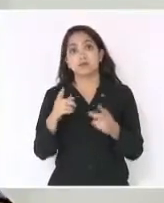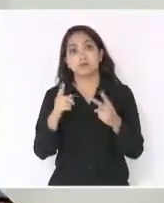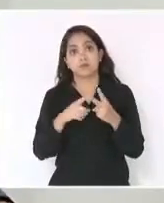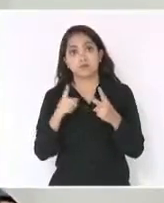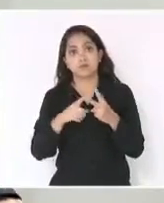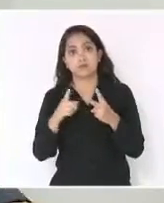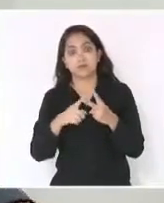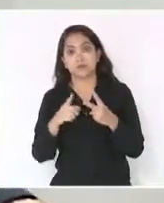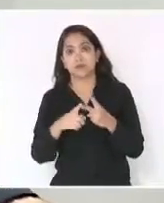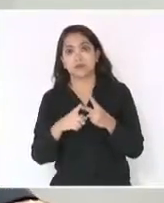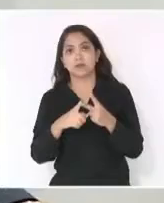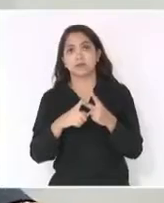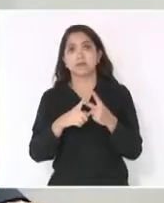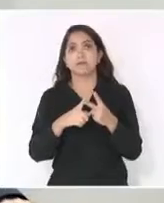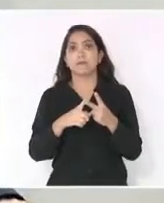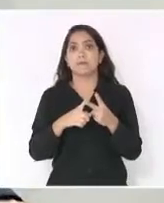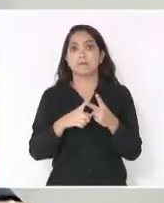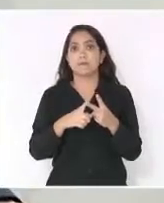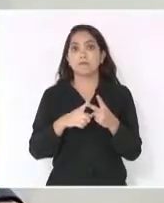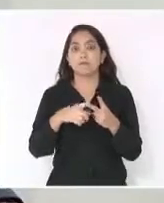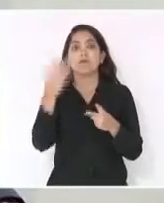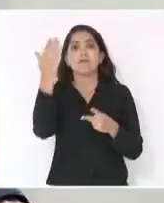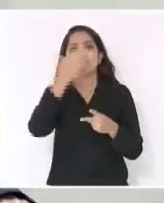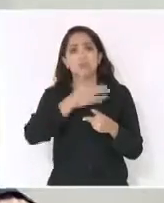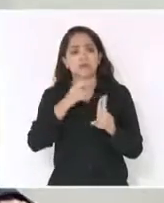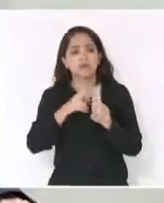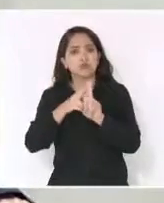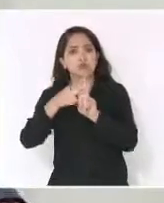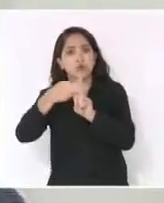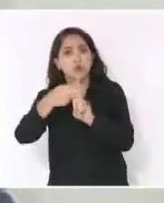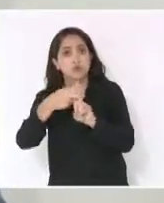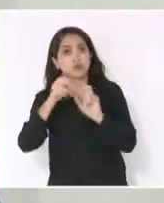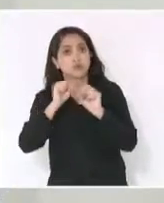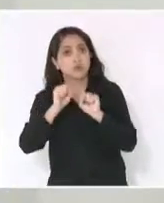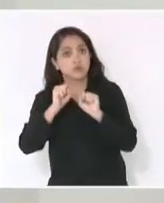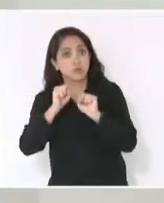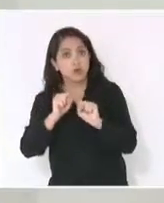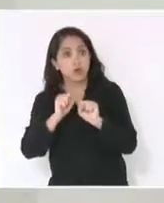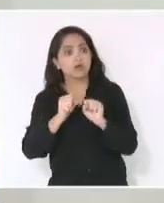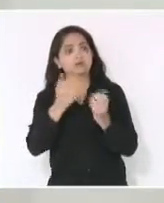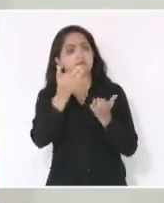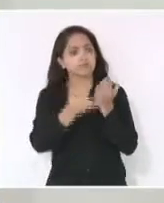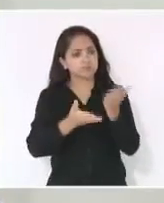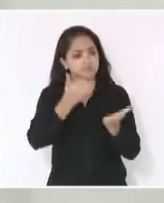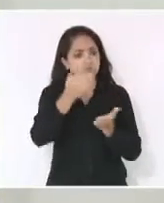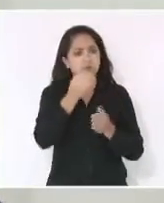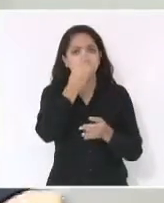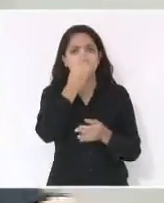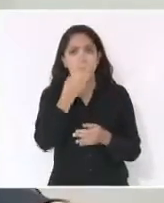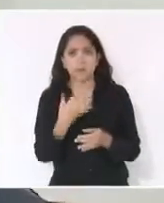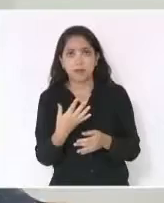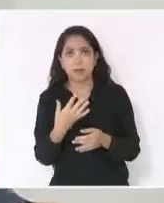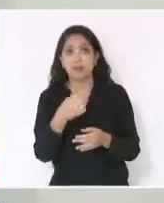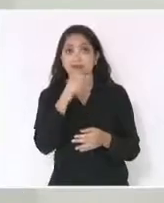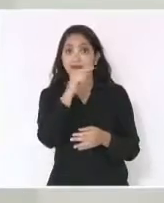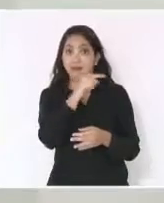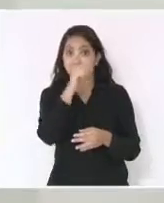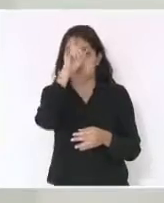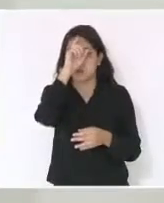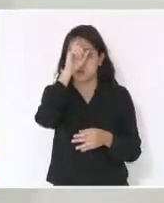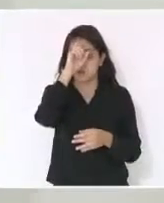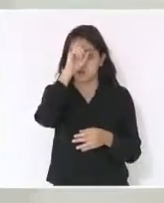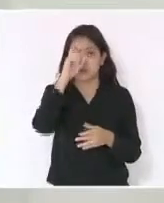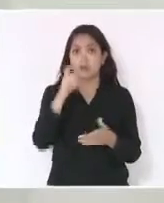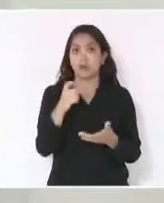prova de como chuchos e pode atende bem lação é um hospital esse é um dado importante